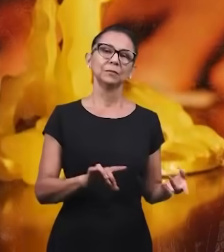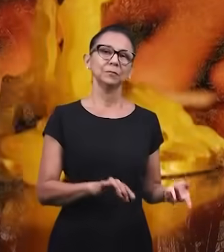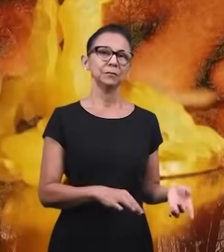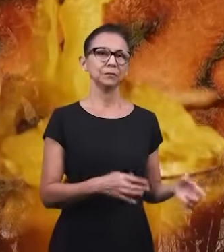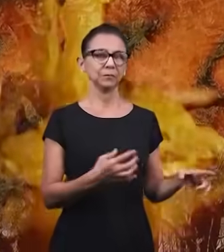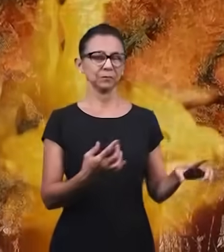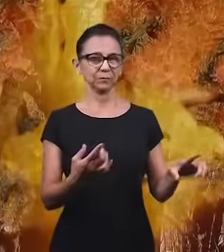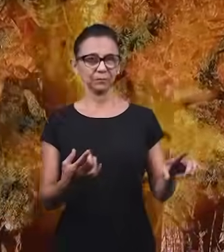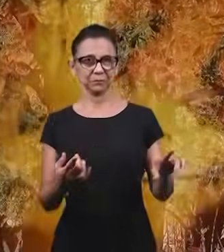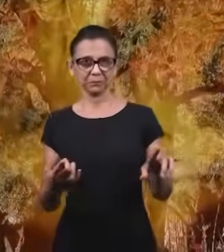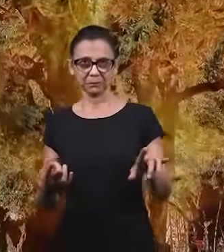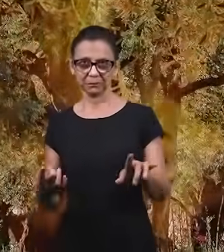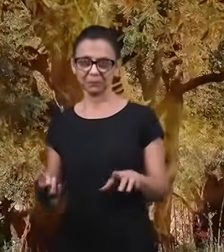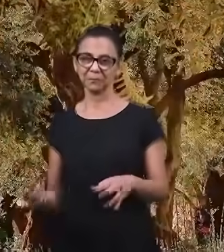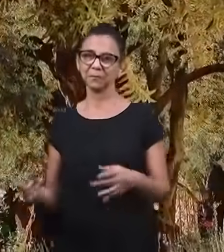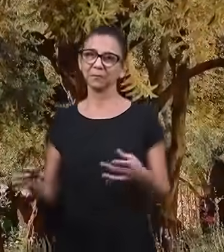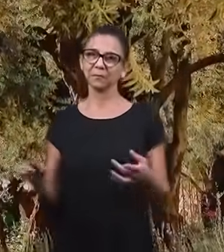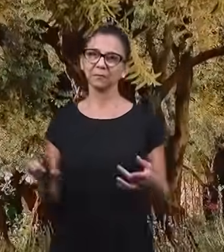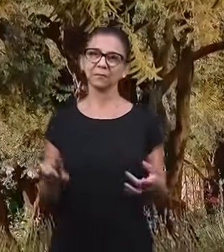mim,